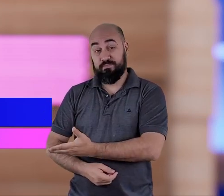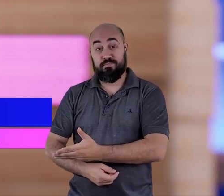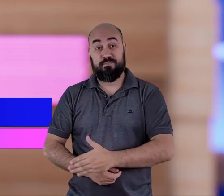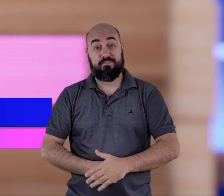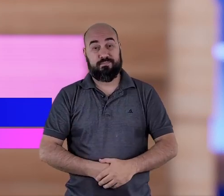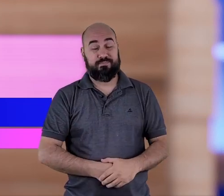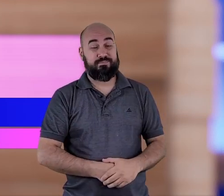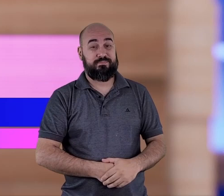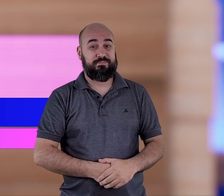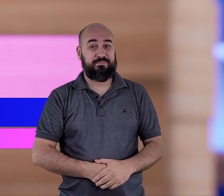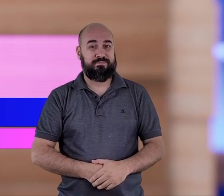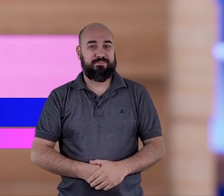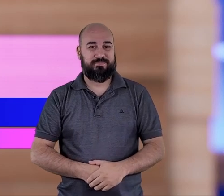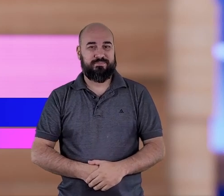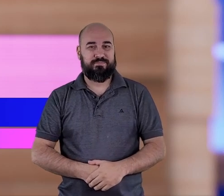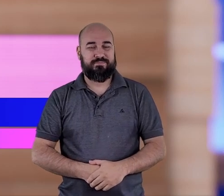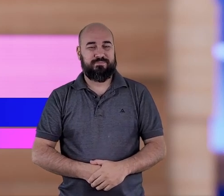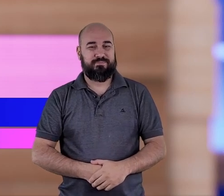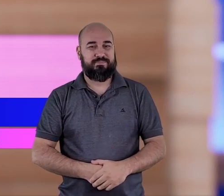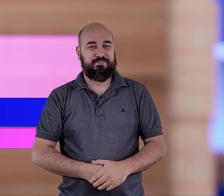0077. Outra vez, 12